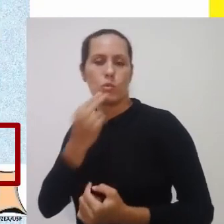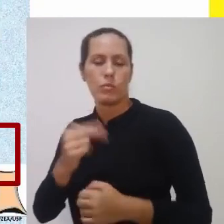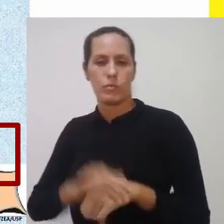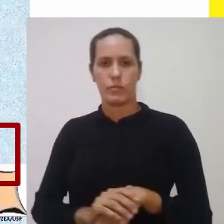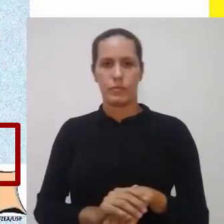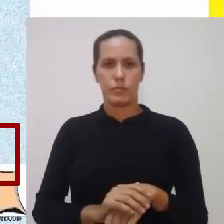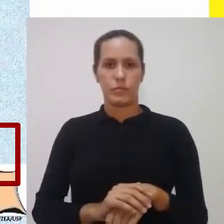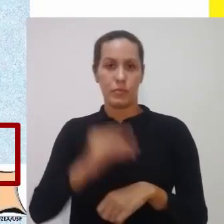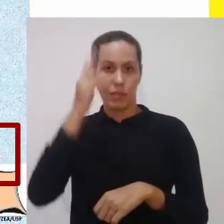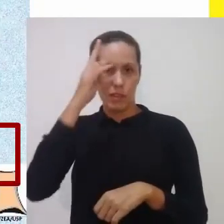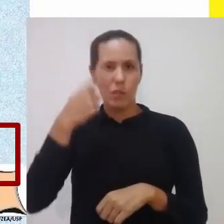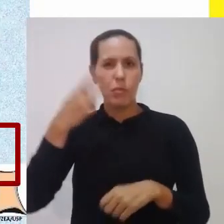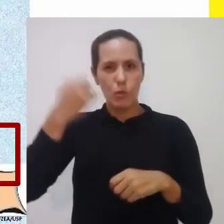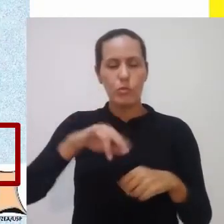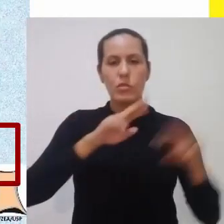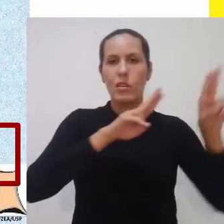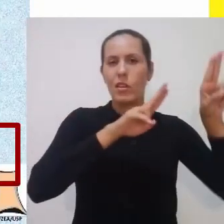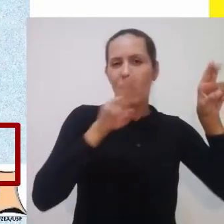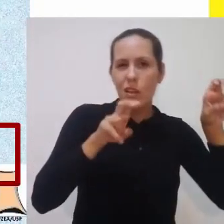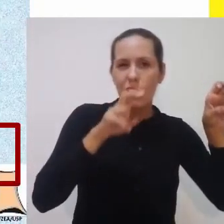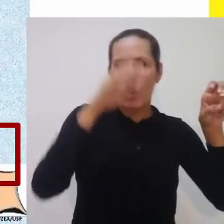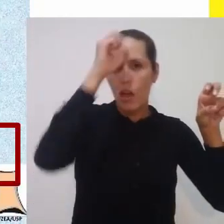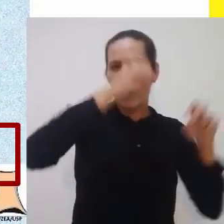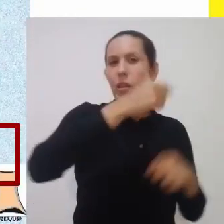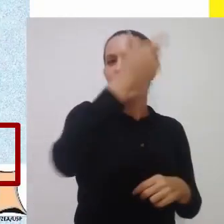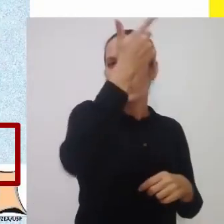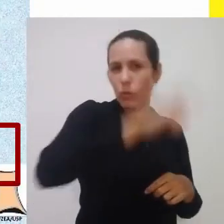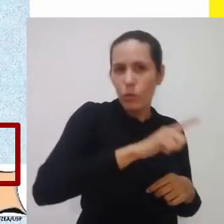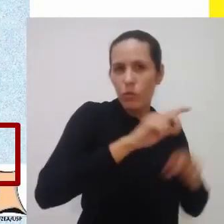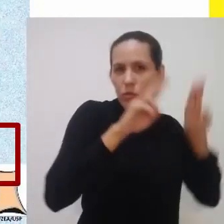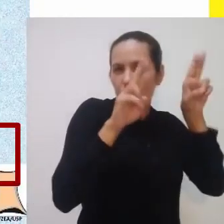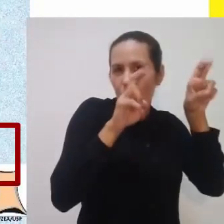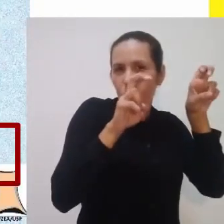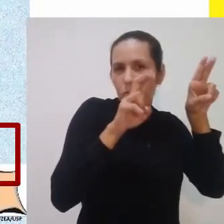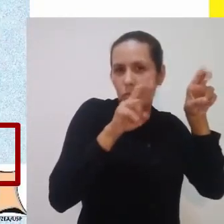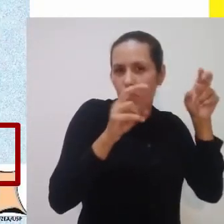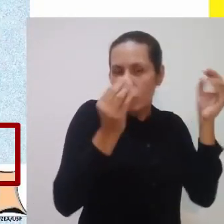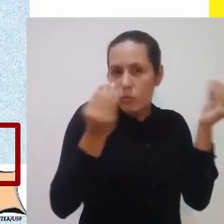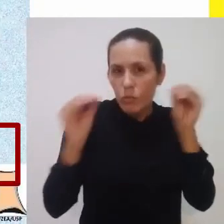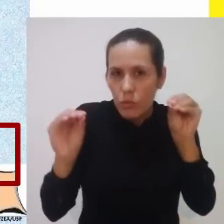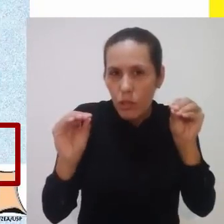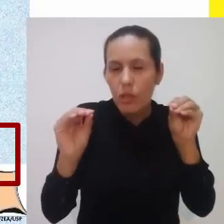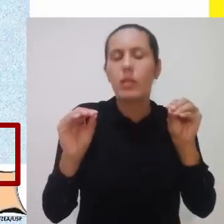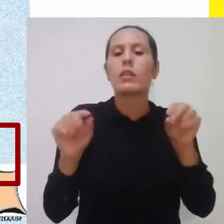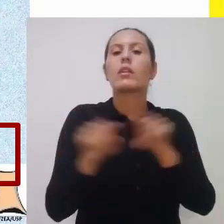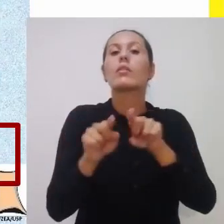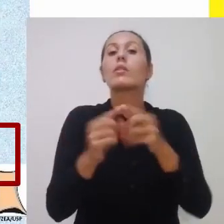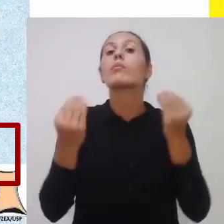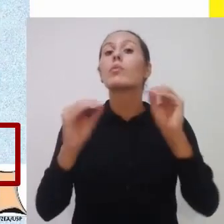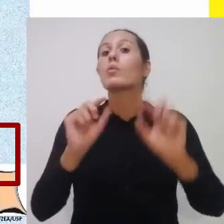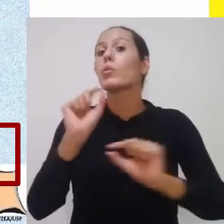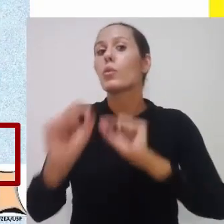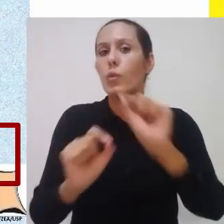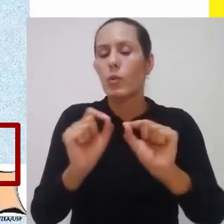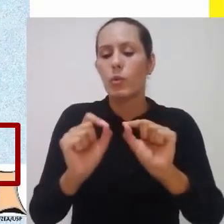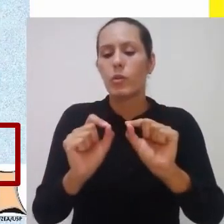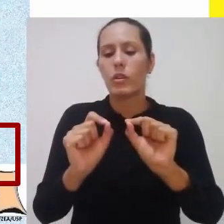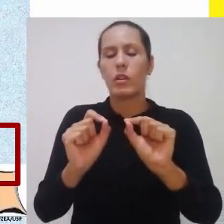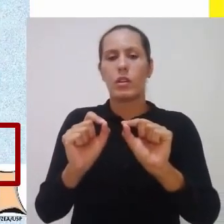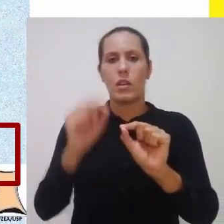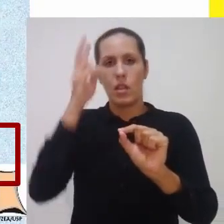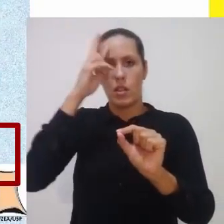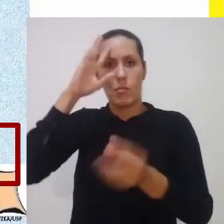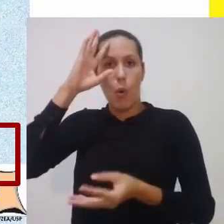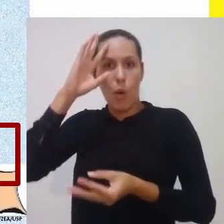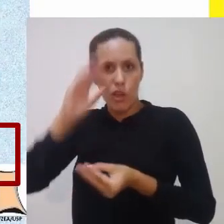e o idioma. Lembram quando eu reutilizei aquela expressão reaprender a conviver entre aspas? Além disso, eu também coloquei para